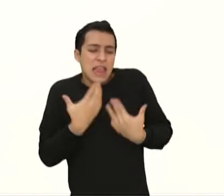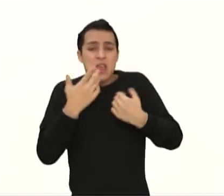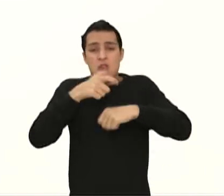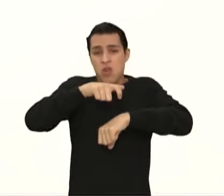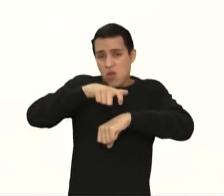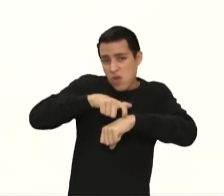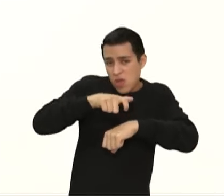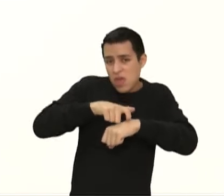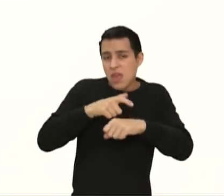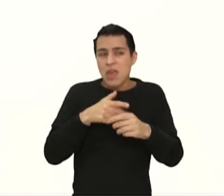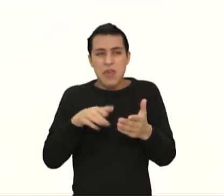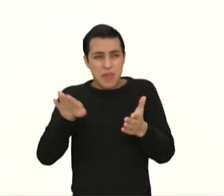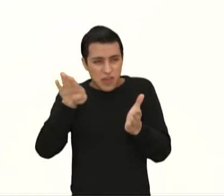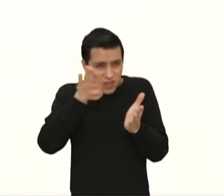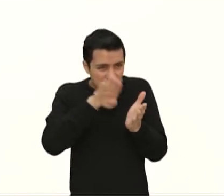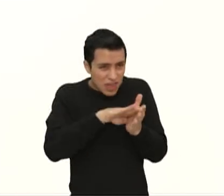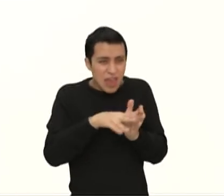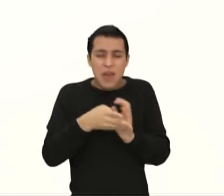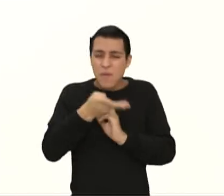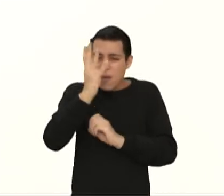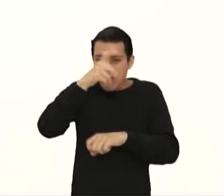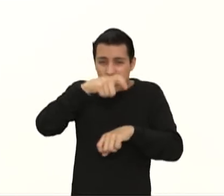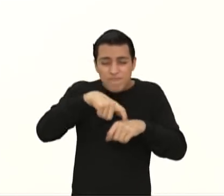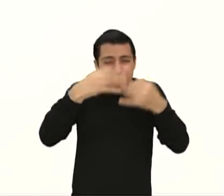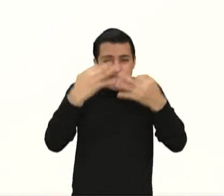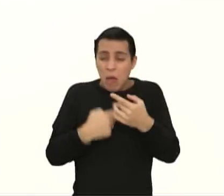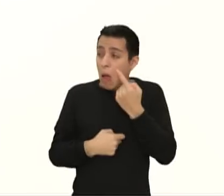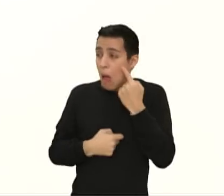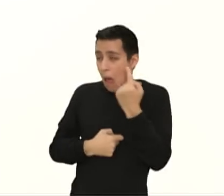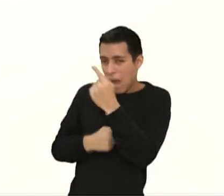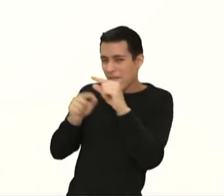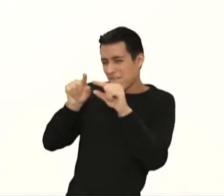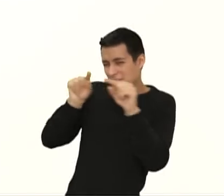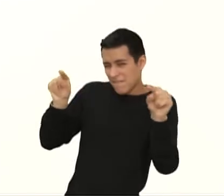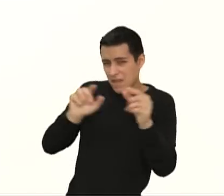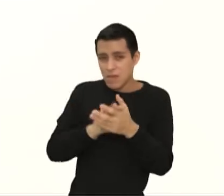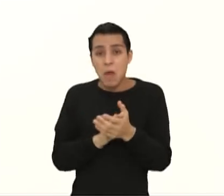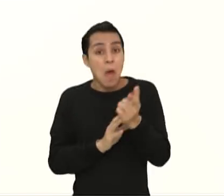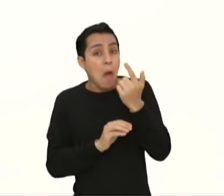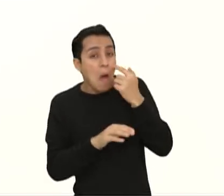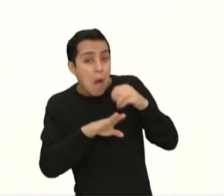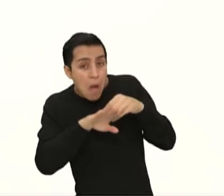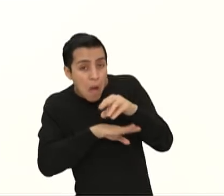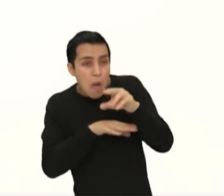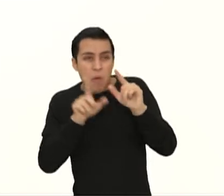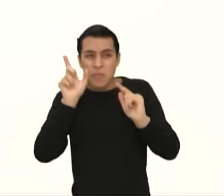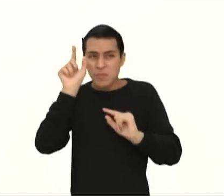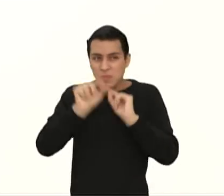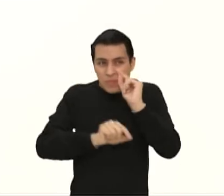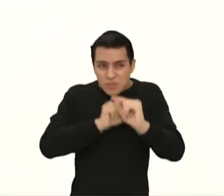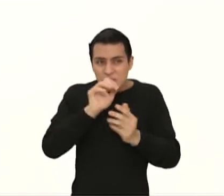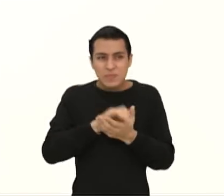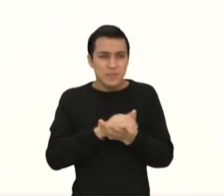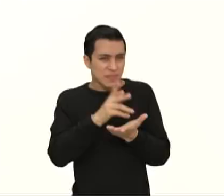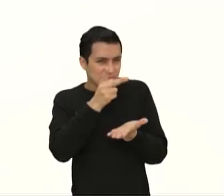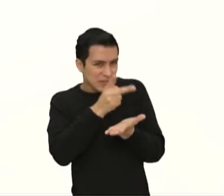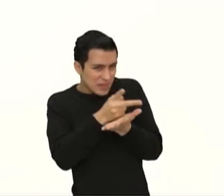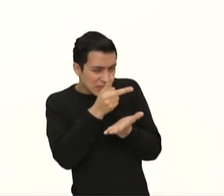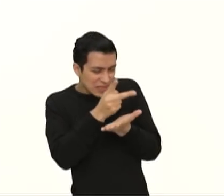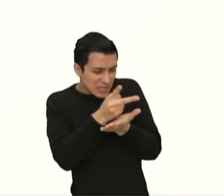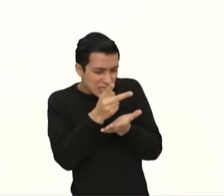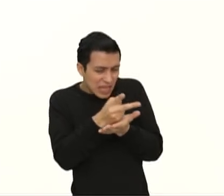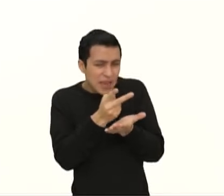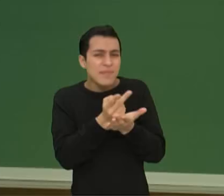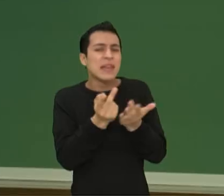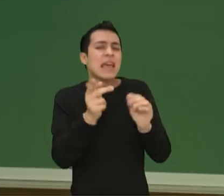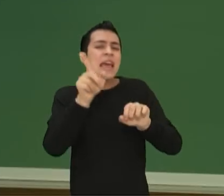horas, chegue às 4 horas em ponto. Um detalhe, a crase sempre vai ocorrer em expressões